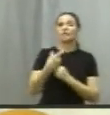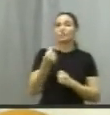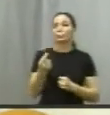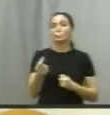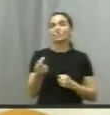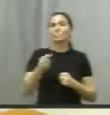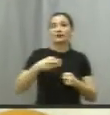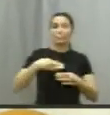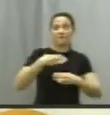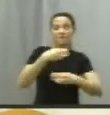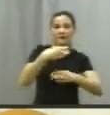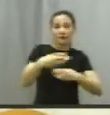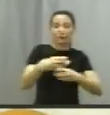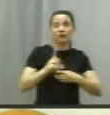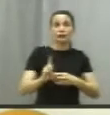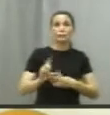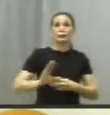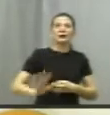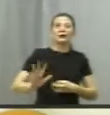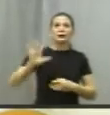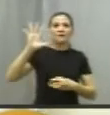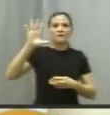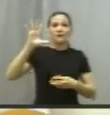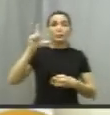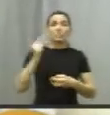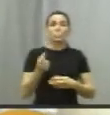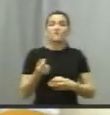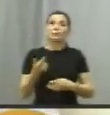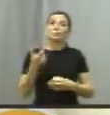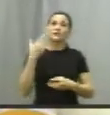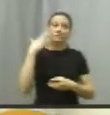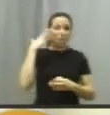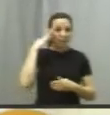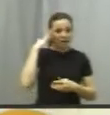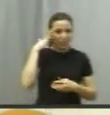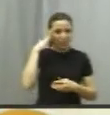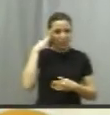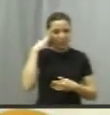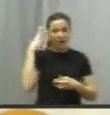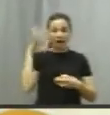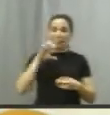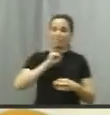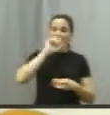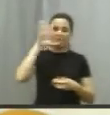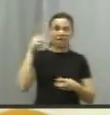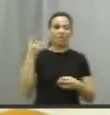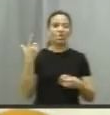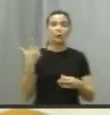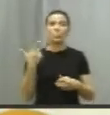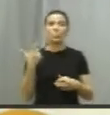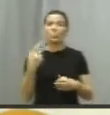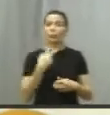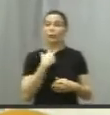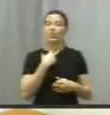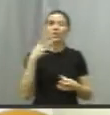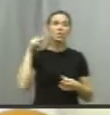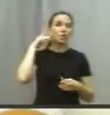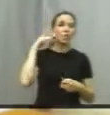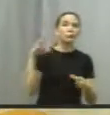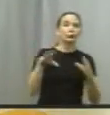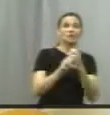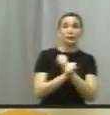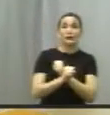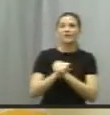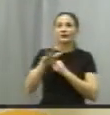avanço de crescimento orçamentário, é evidente que você não pode ter políticas tributárias que onerem mais ainda o seu